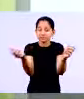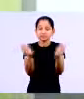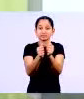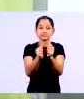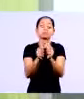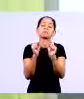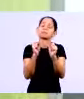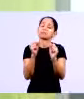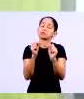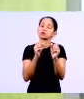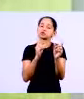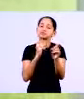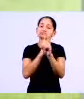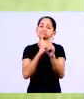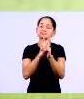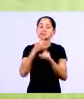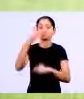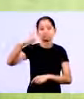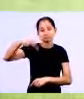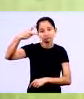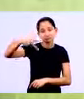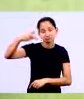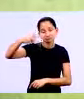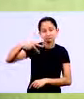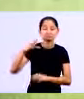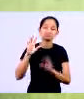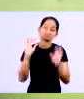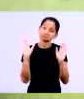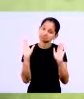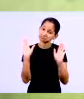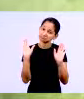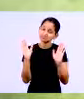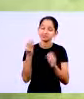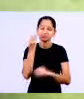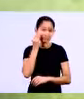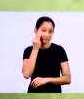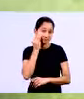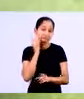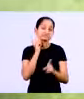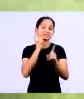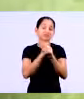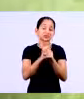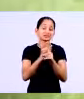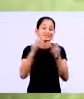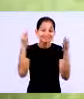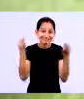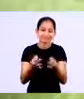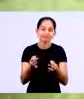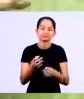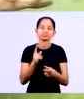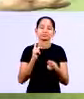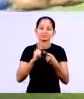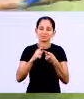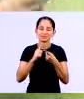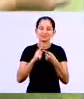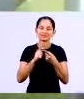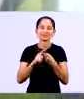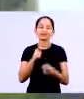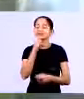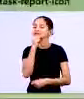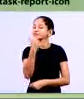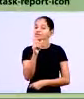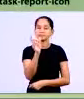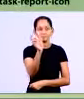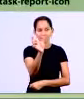duas formas. Procurem no Volpe, vocês não irão achar essa palavra. Por quê? Porque essa palavra é uma